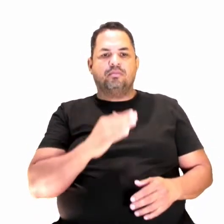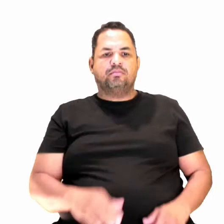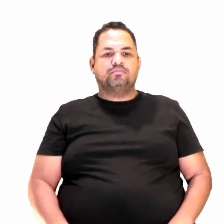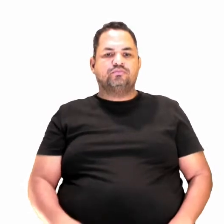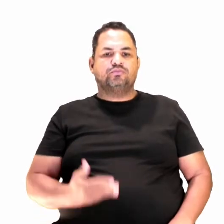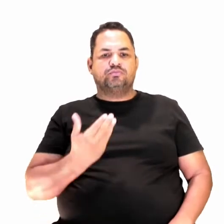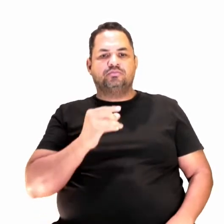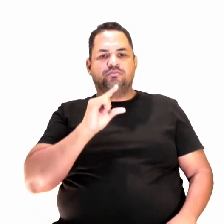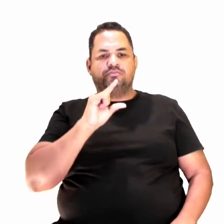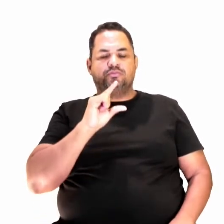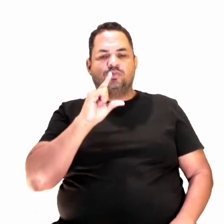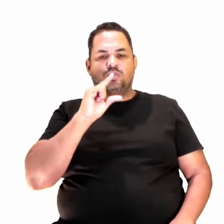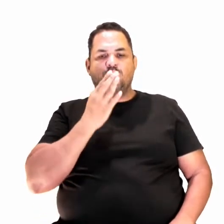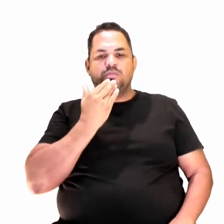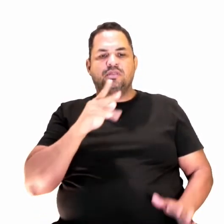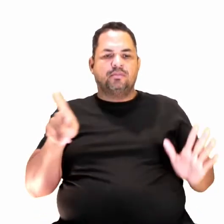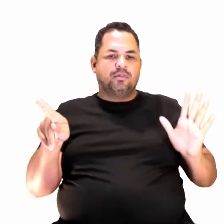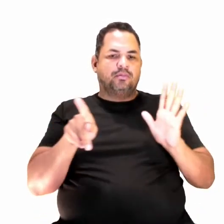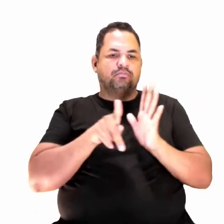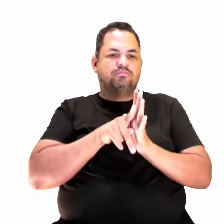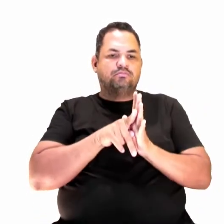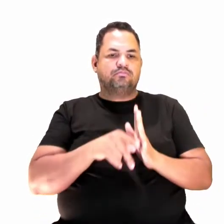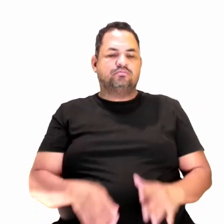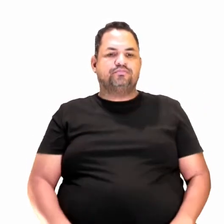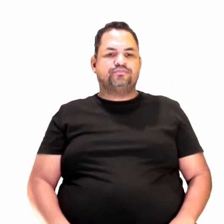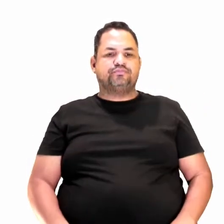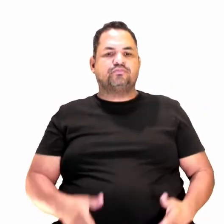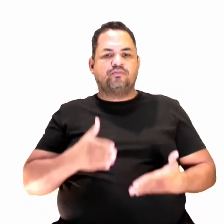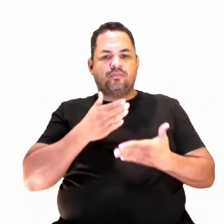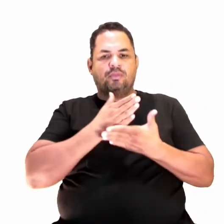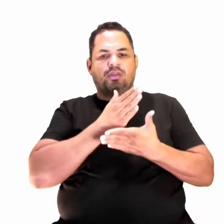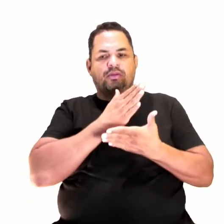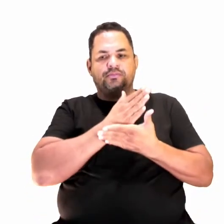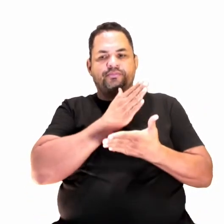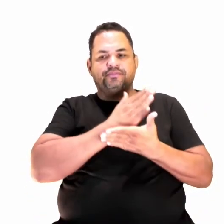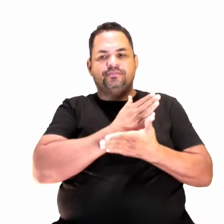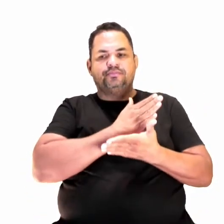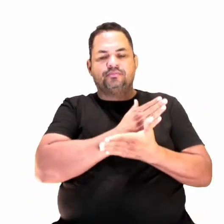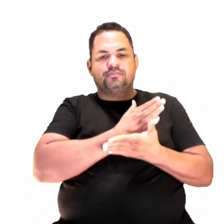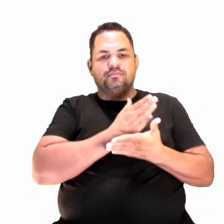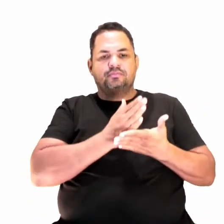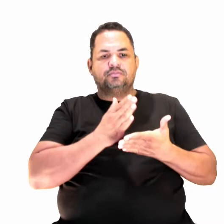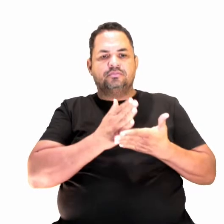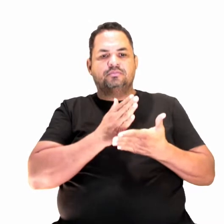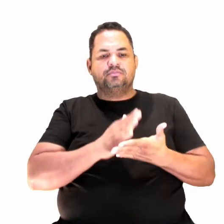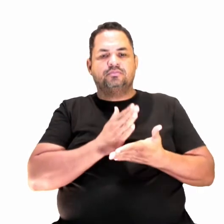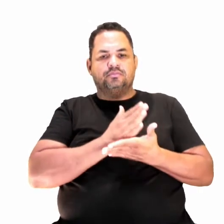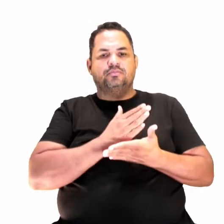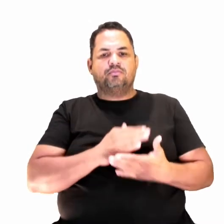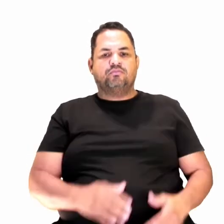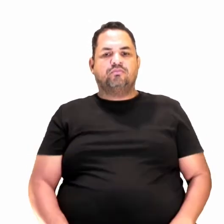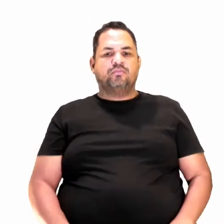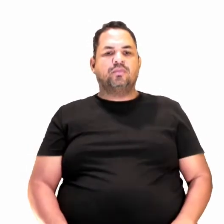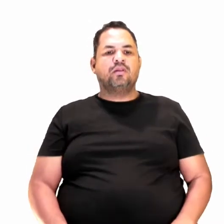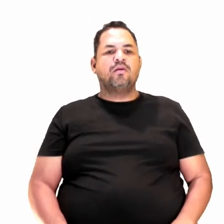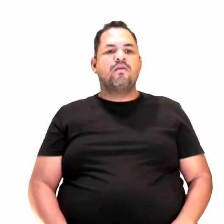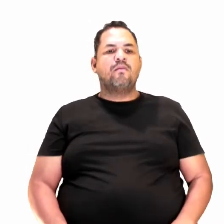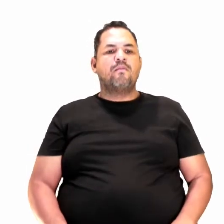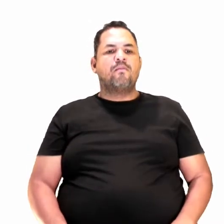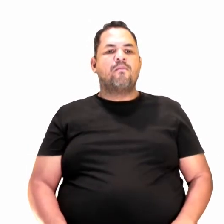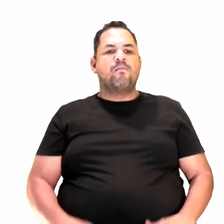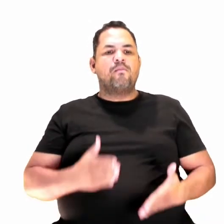Comer apenas comidas específicas, a gente viu isso lá no texto, certo? Comer porções bem pequenas também estava no